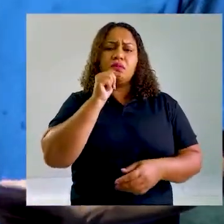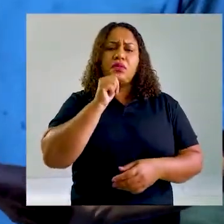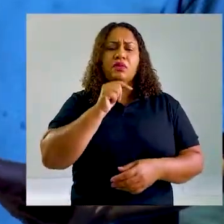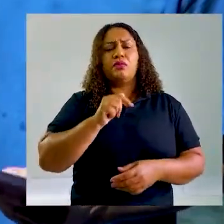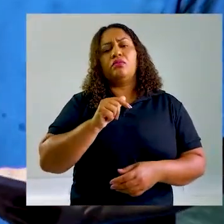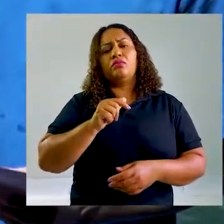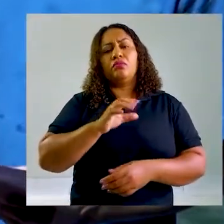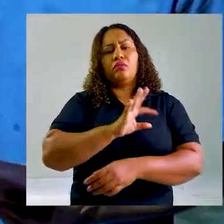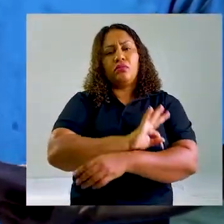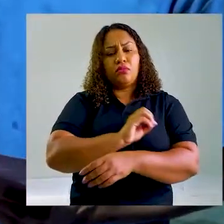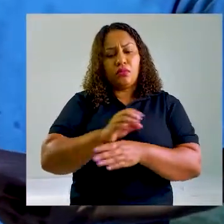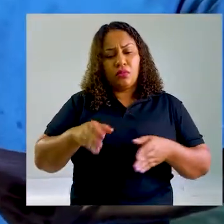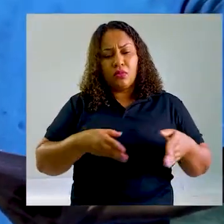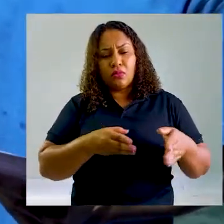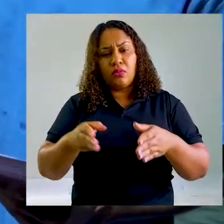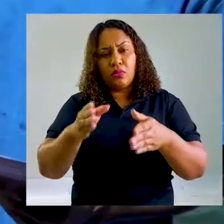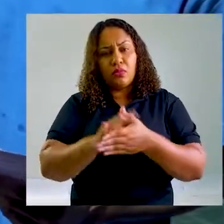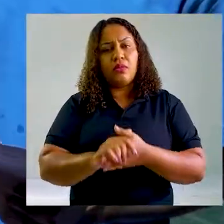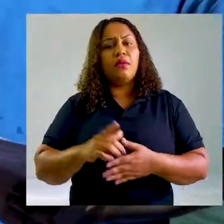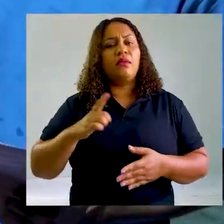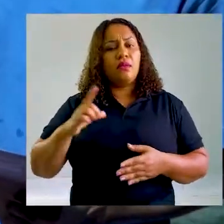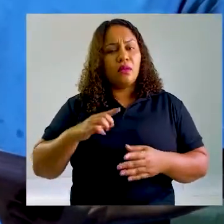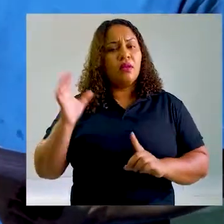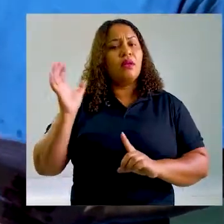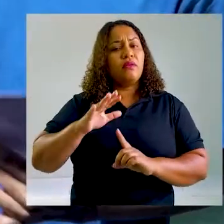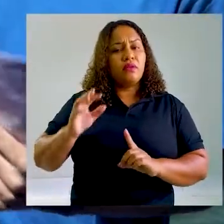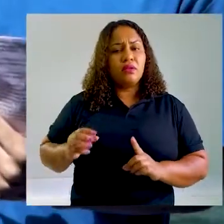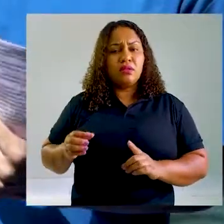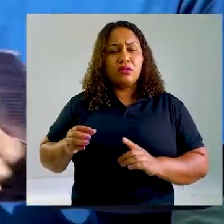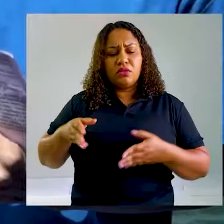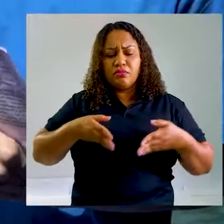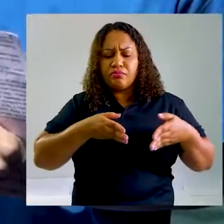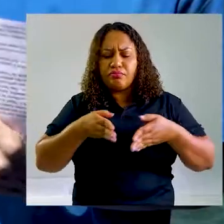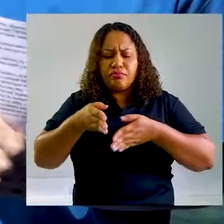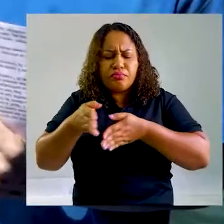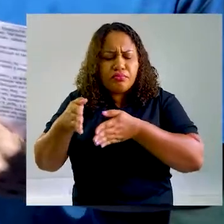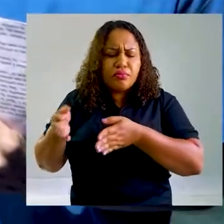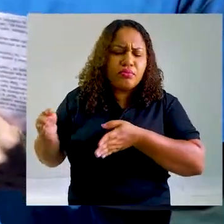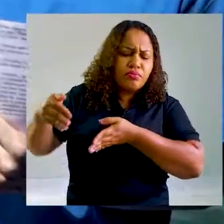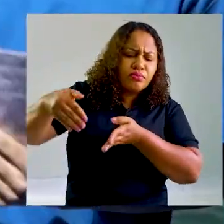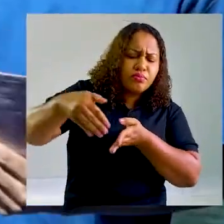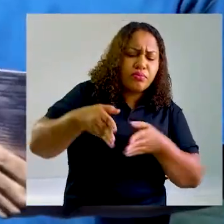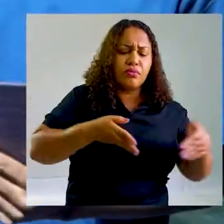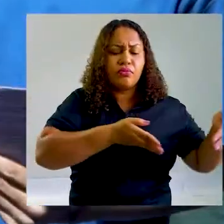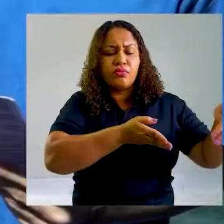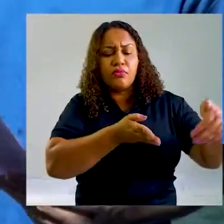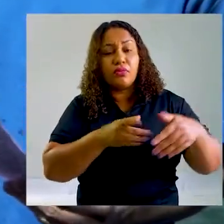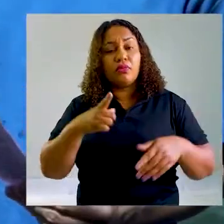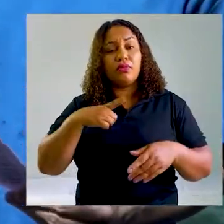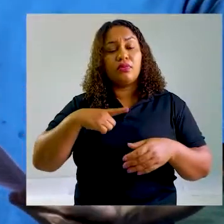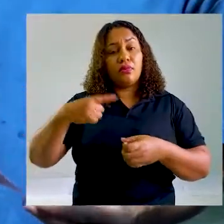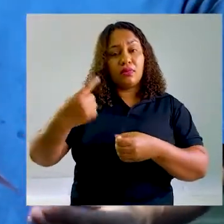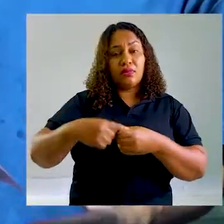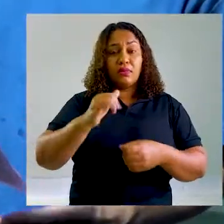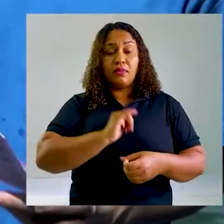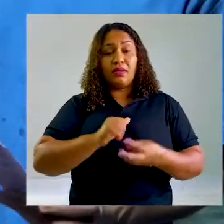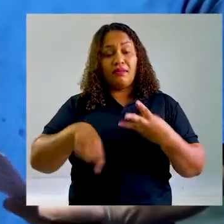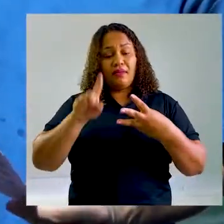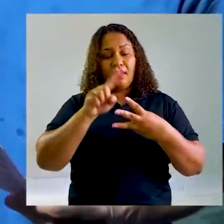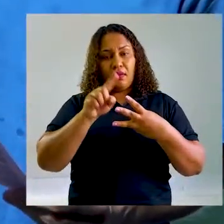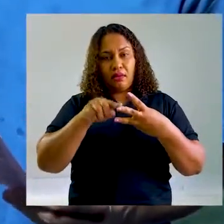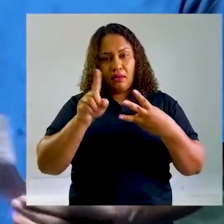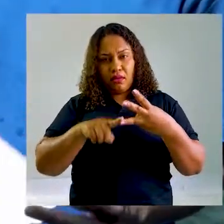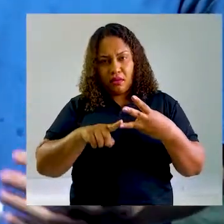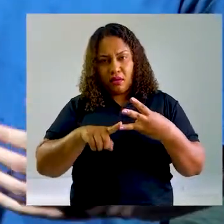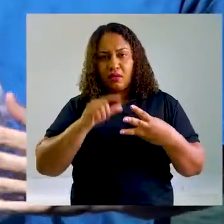dos afluentes que estão aqui para cima. Então estão jogando essa água para cá. Né? Na área urbana de Imperatriz, nós temos 3 grandes rios.